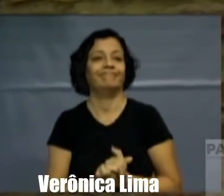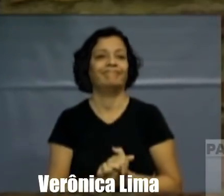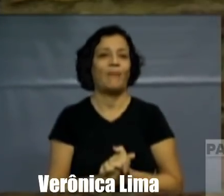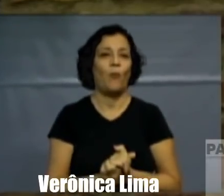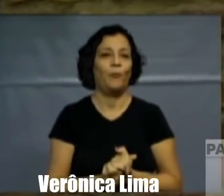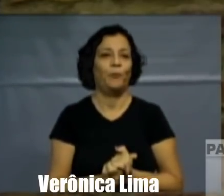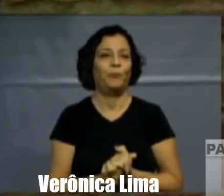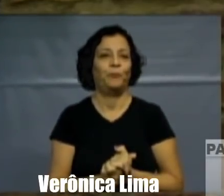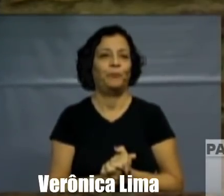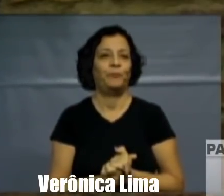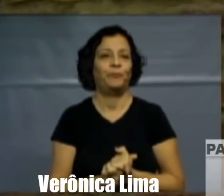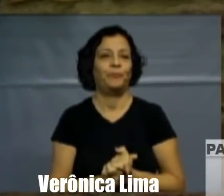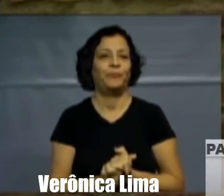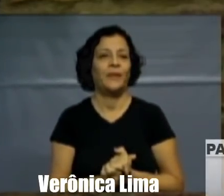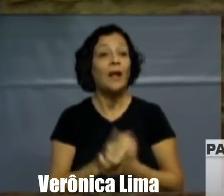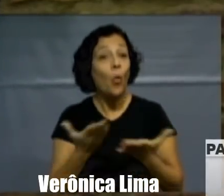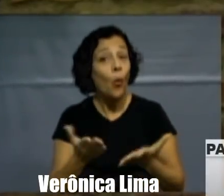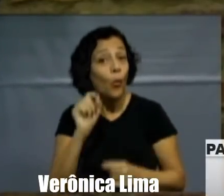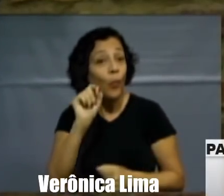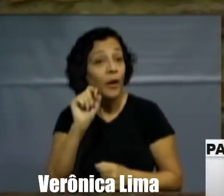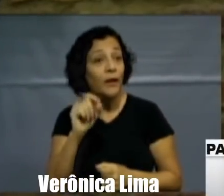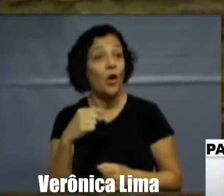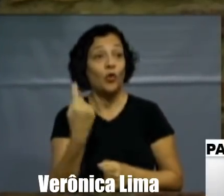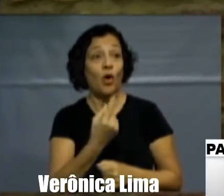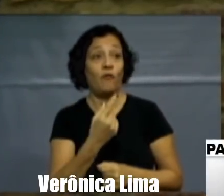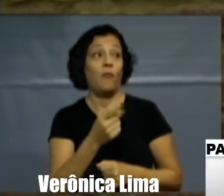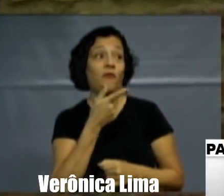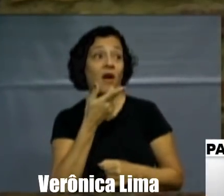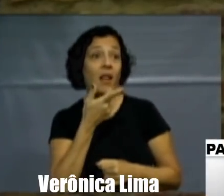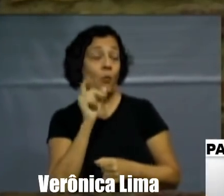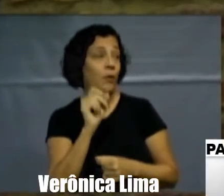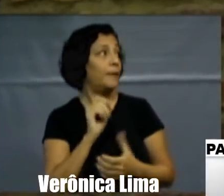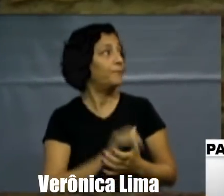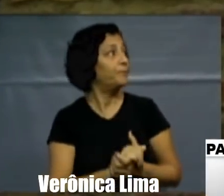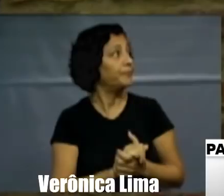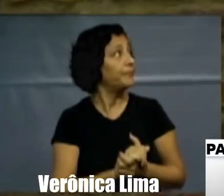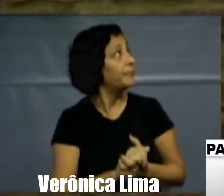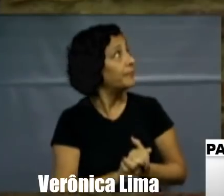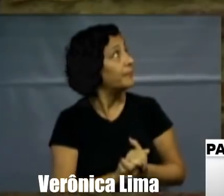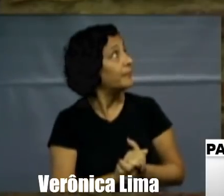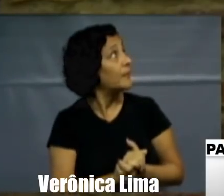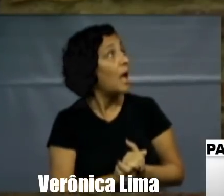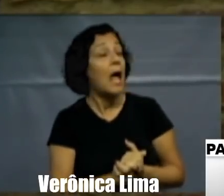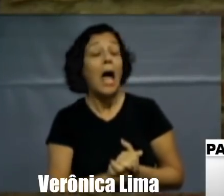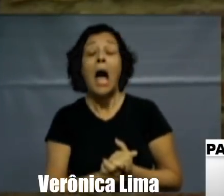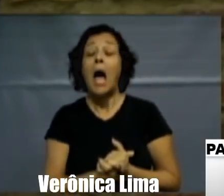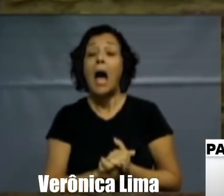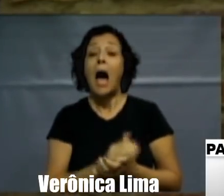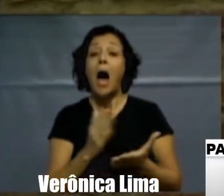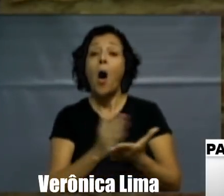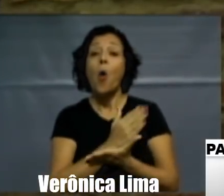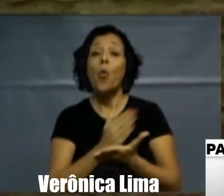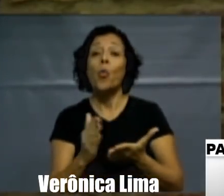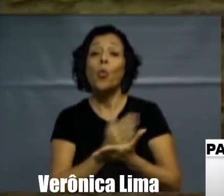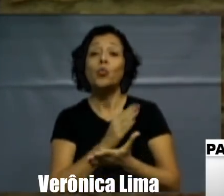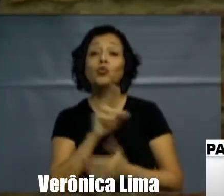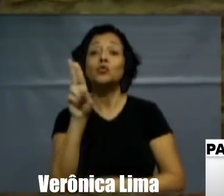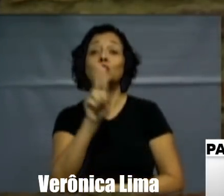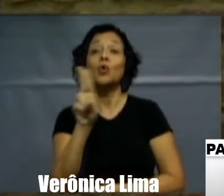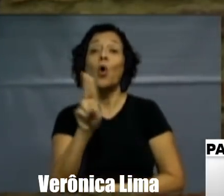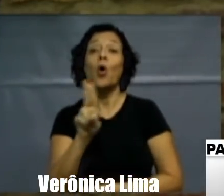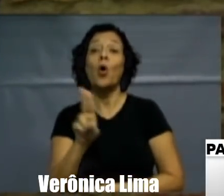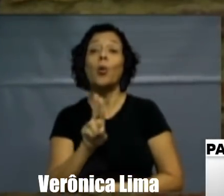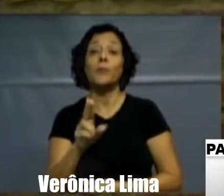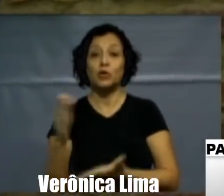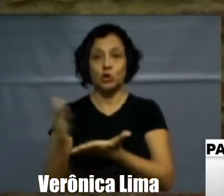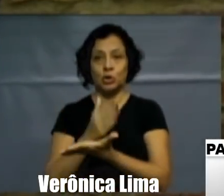Bom, então, dito isso, a gente vai passar aqui algumas referências bibliográficas, e de vez em quando, gente, vocês me perdoem, eu vou ter que me